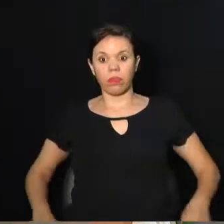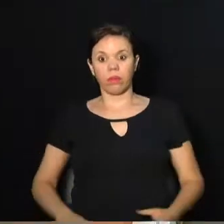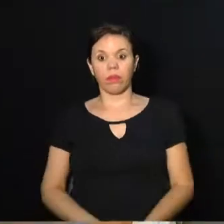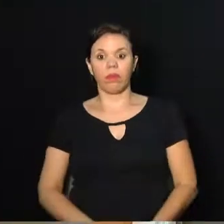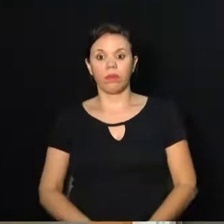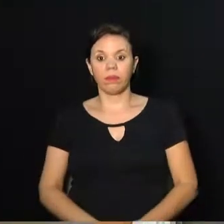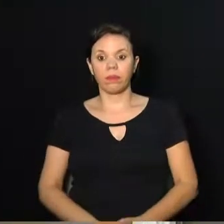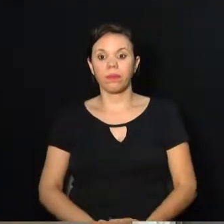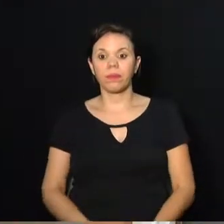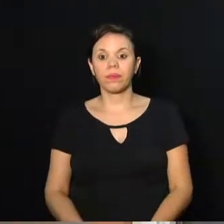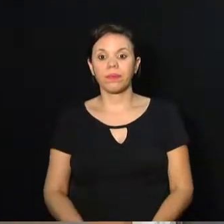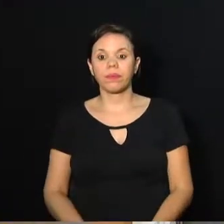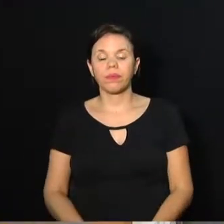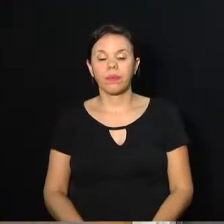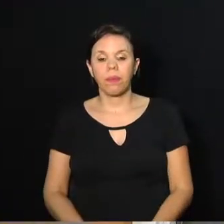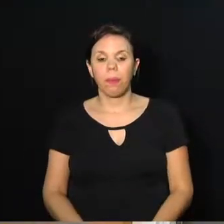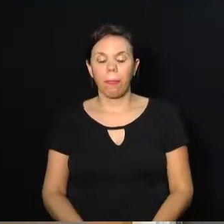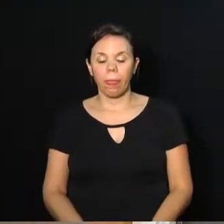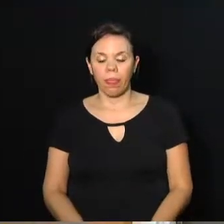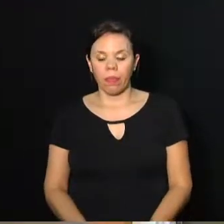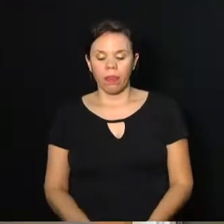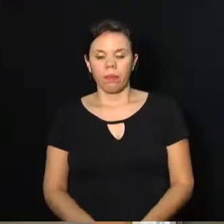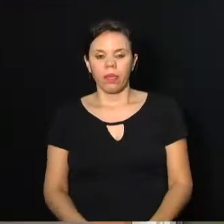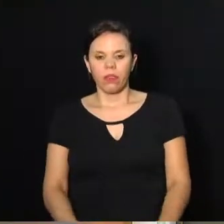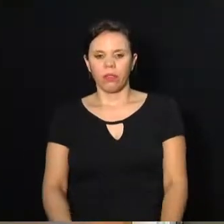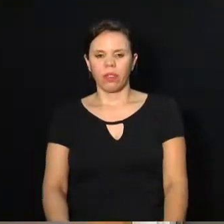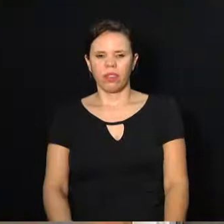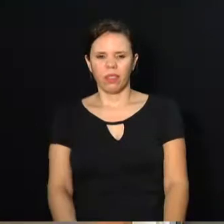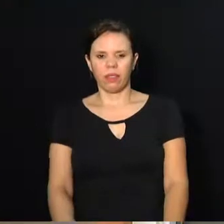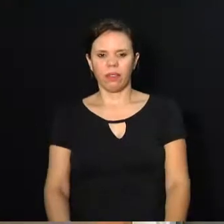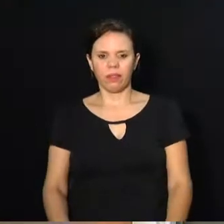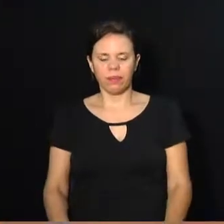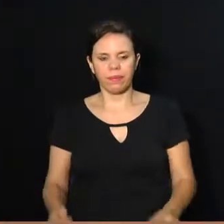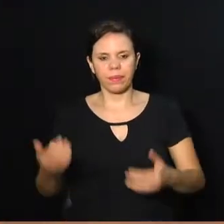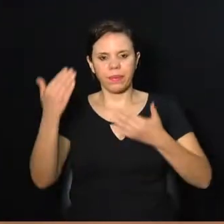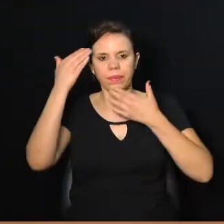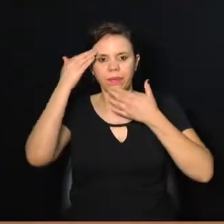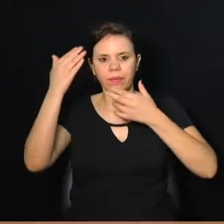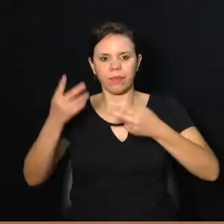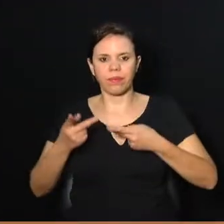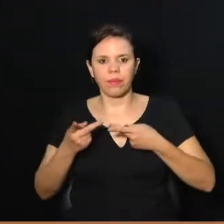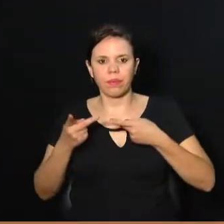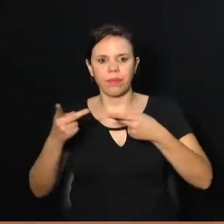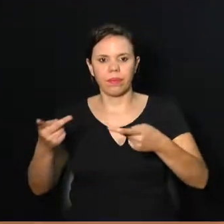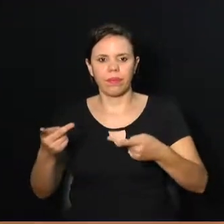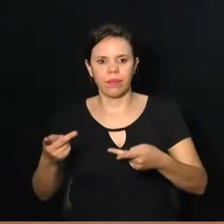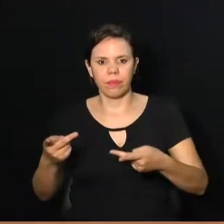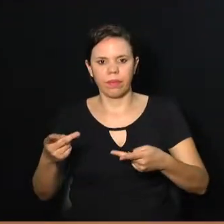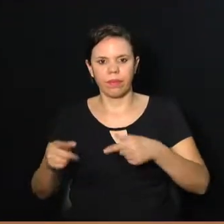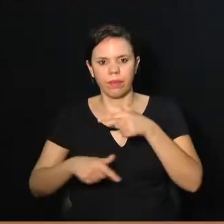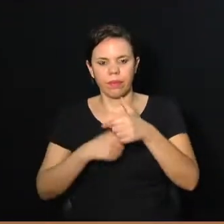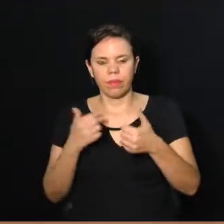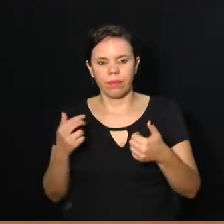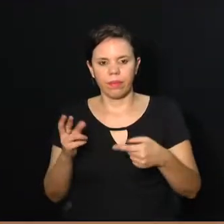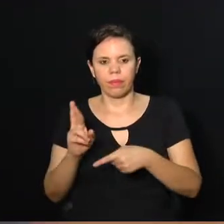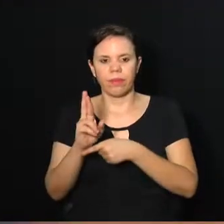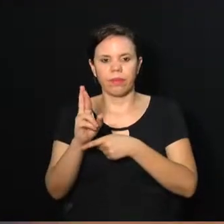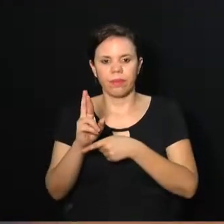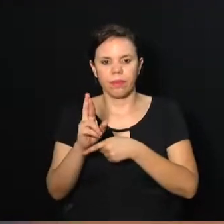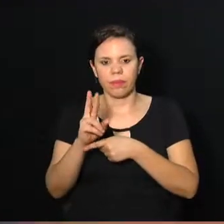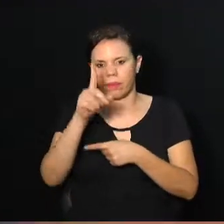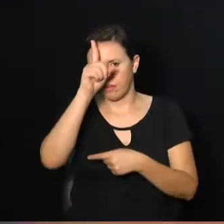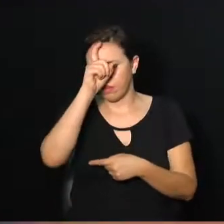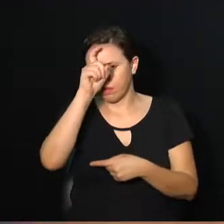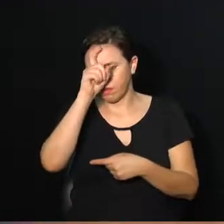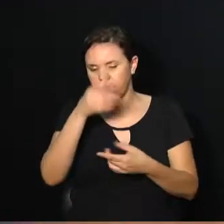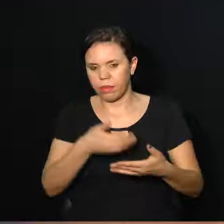Agora foi. Entendeu? Uhum. Eu que agradeço o convite, em nome da maternidade, né? Agradeço a oportunidade de falar